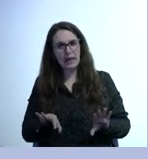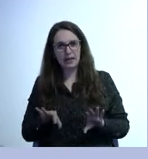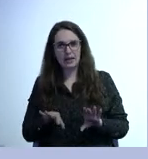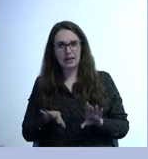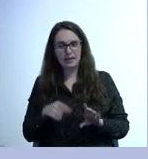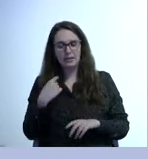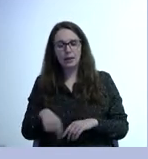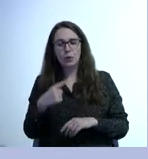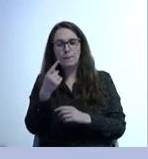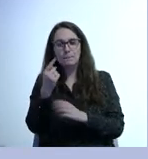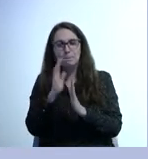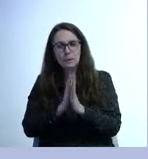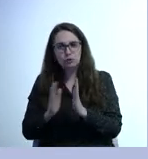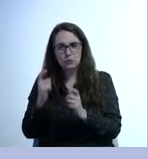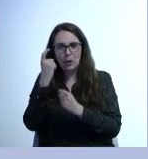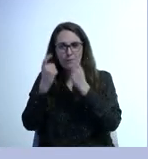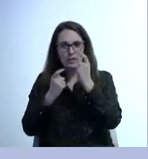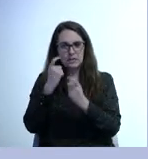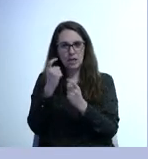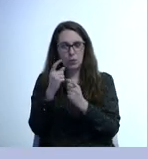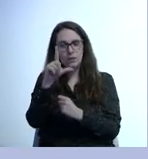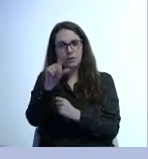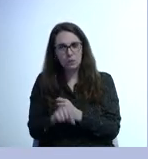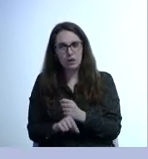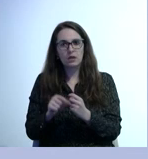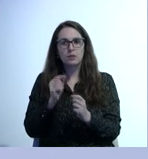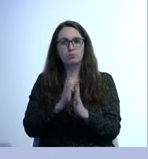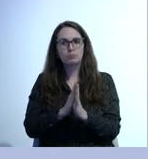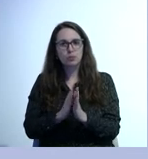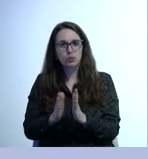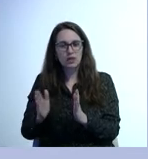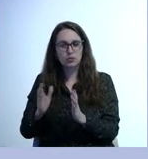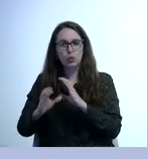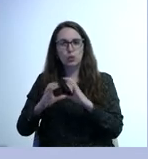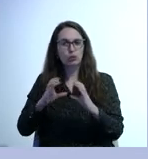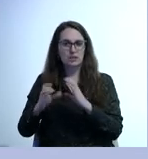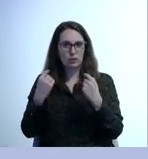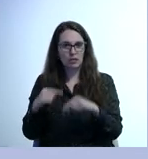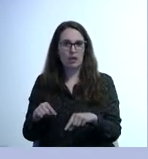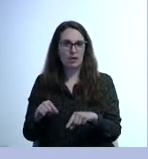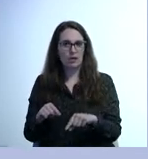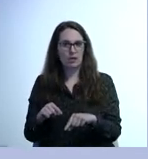este processo não só de reflexão, mas também de comunicação.